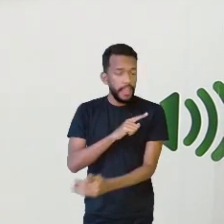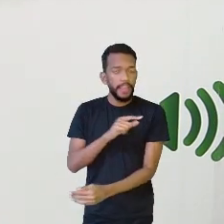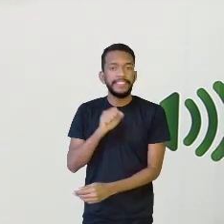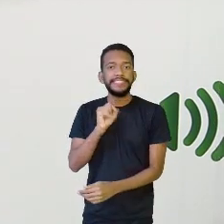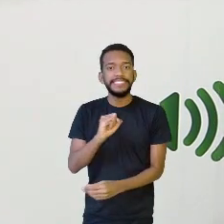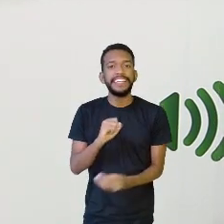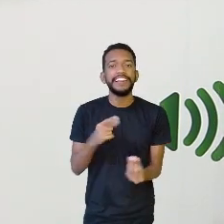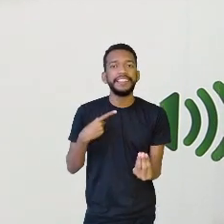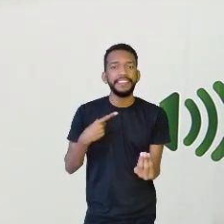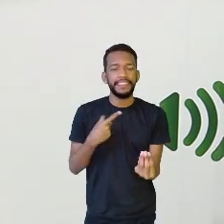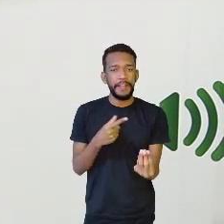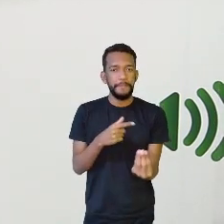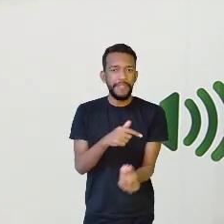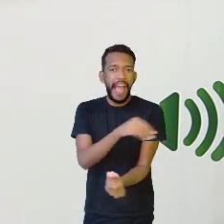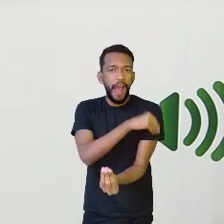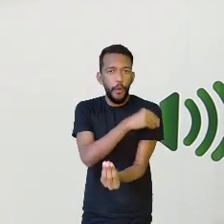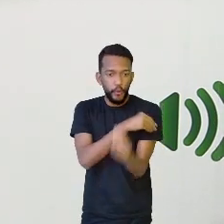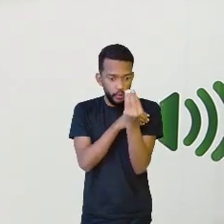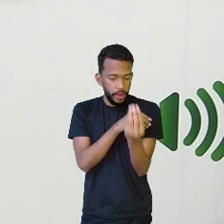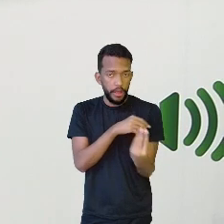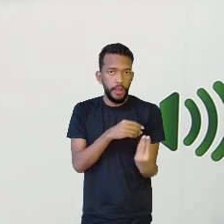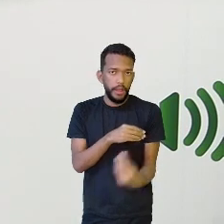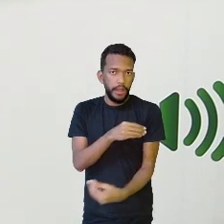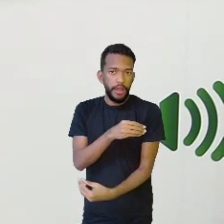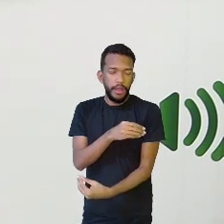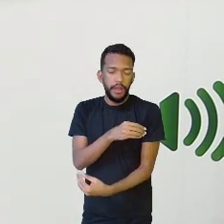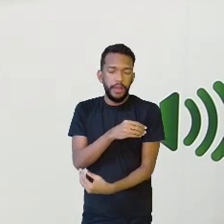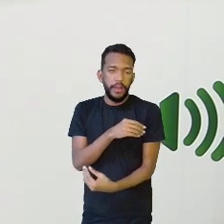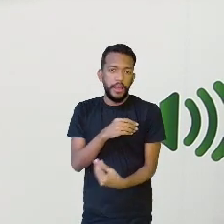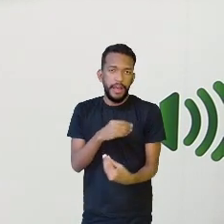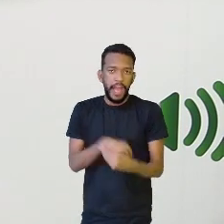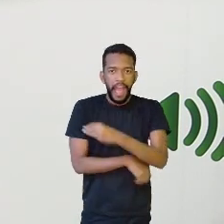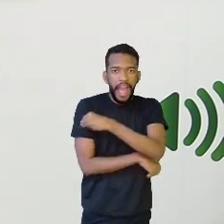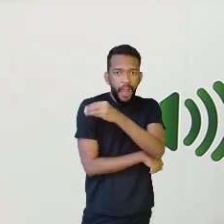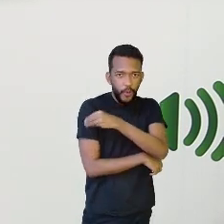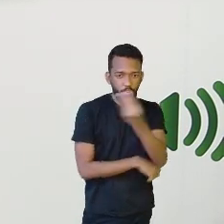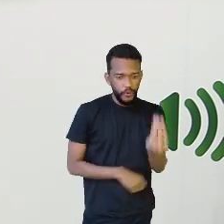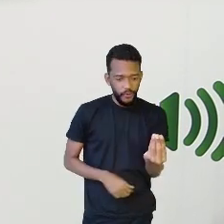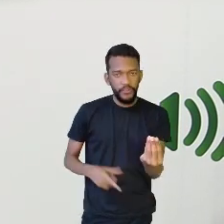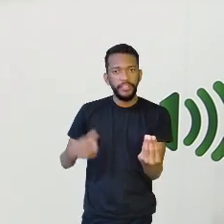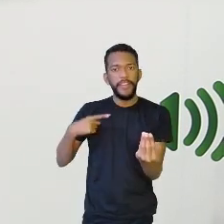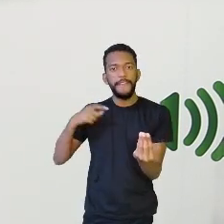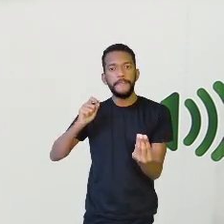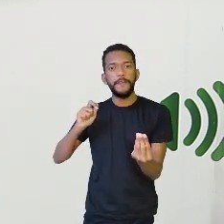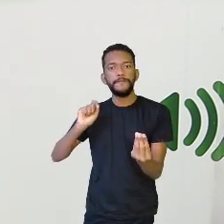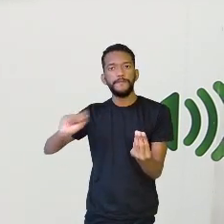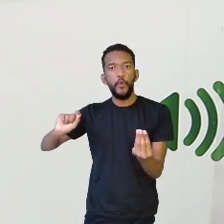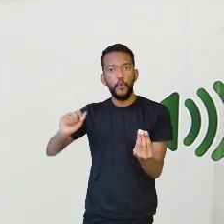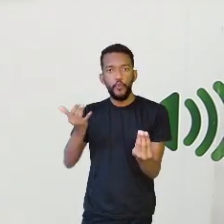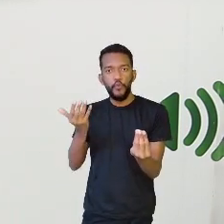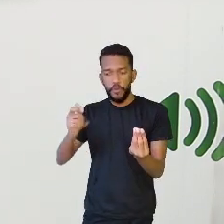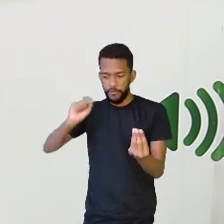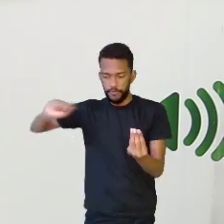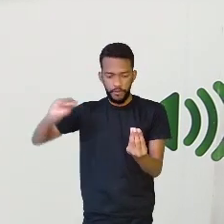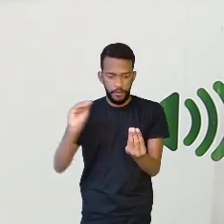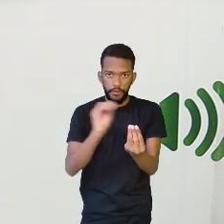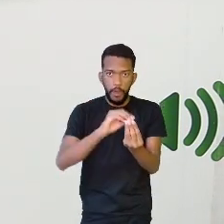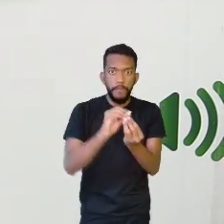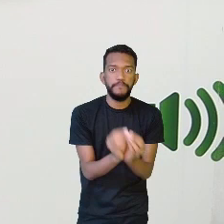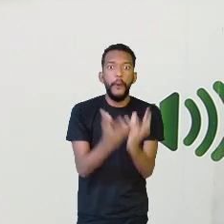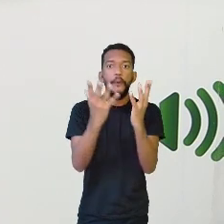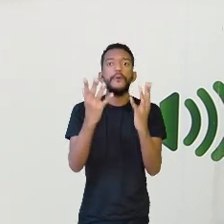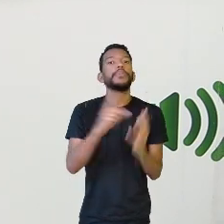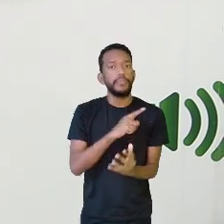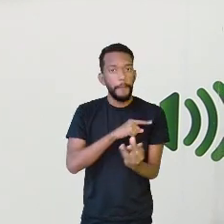fósforo próximo de uma garrafa de álcool, se tiver uma fonte de energia ali perto, ele vai pegar fogo. Então o álcool ele